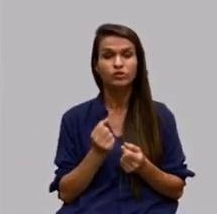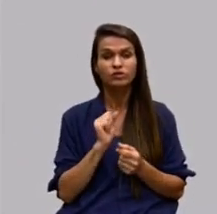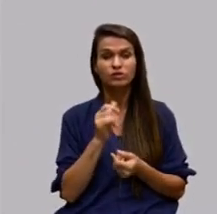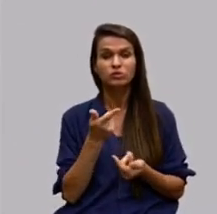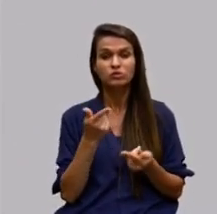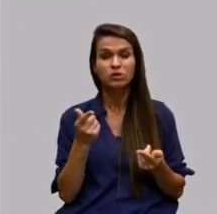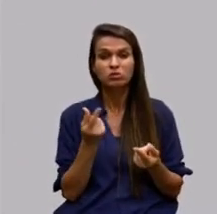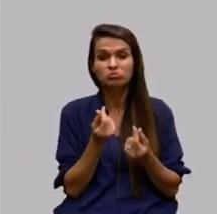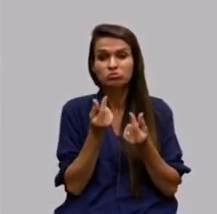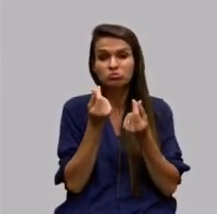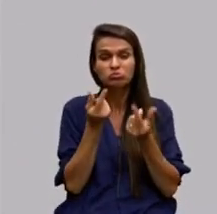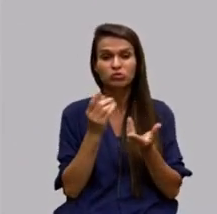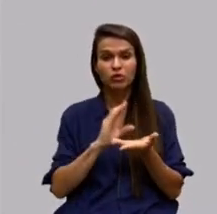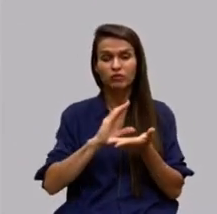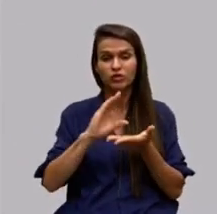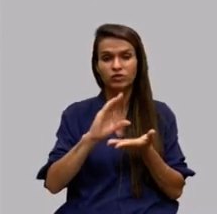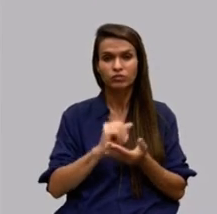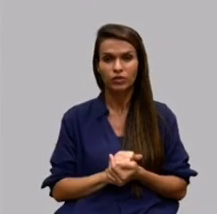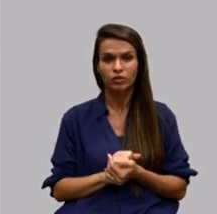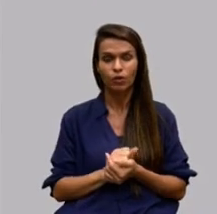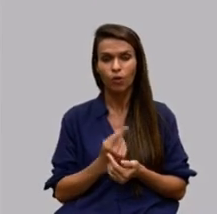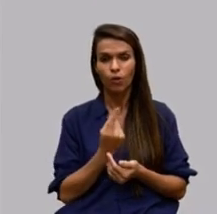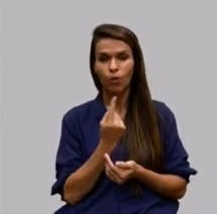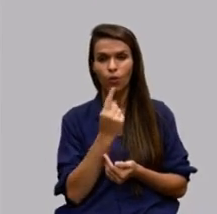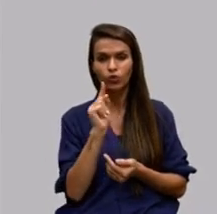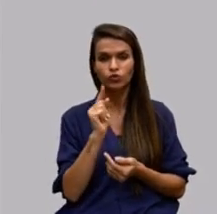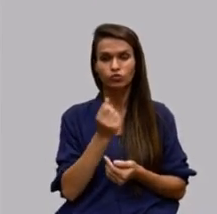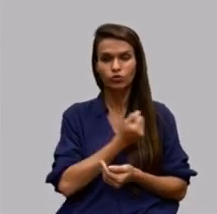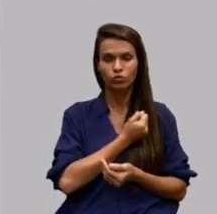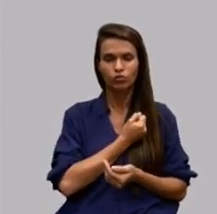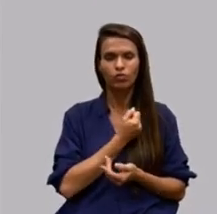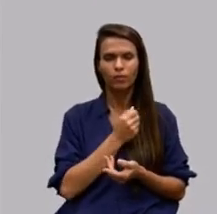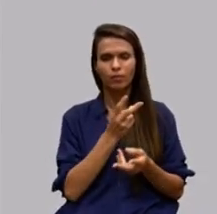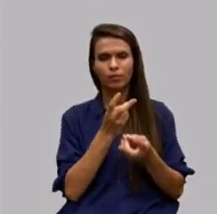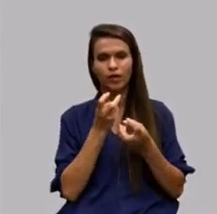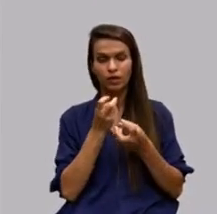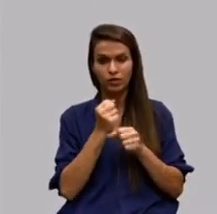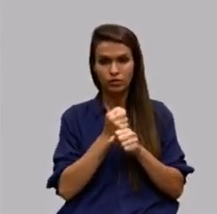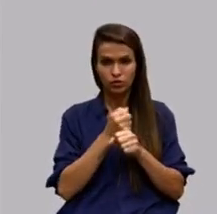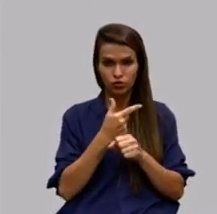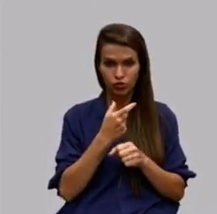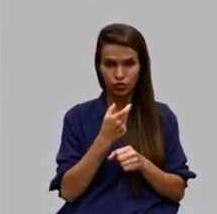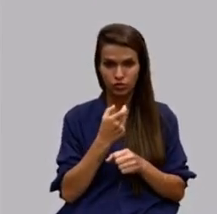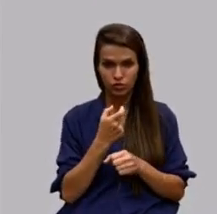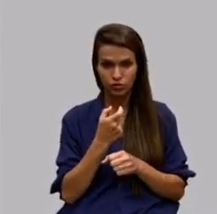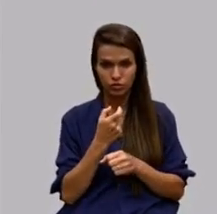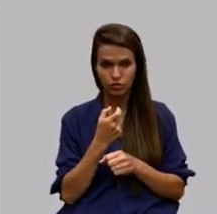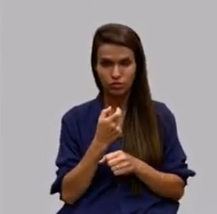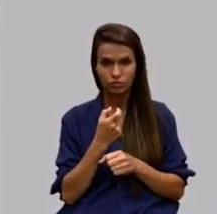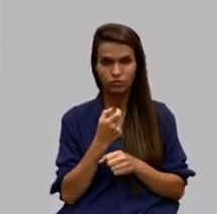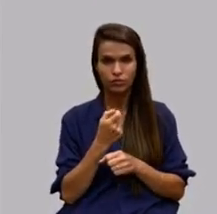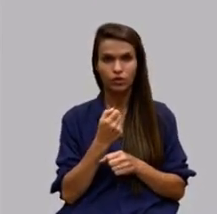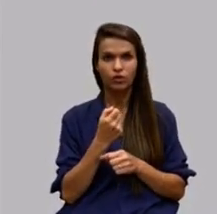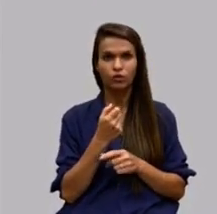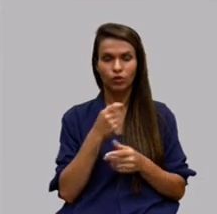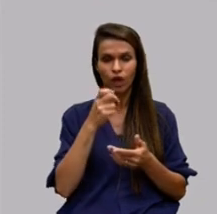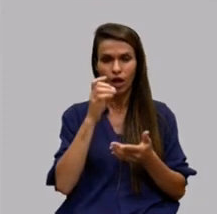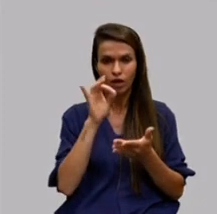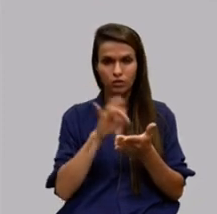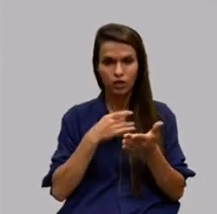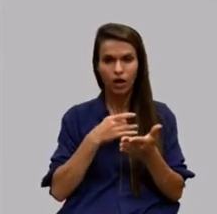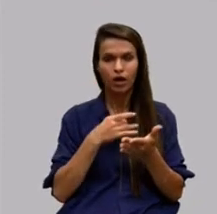investimento? Agora, eu vou dar um último número aqui para terem dimensão. Nesse ano de 2000, quando nós assinamos o regime